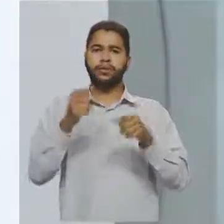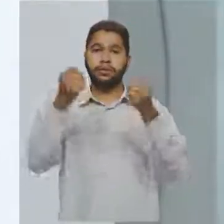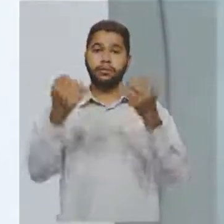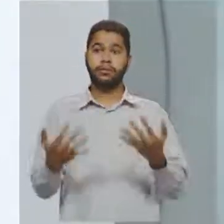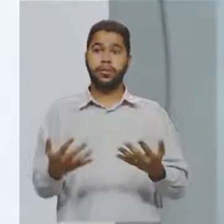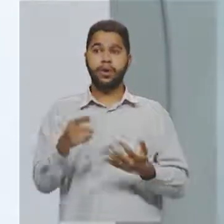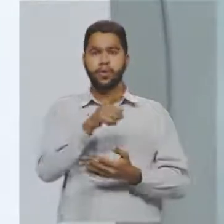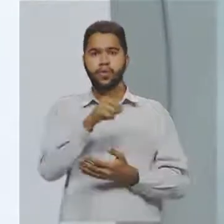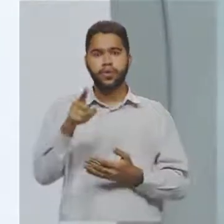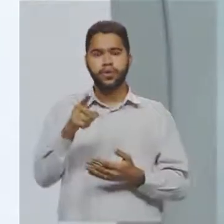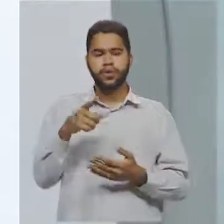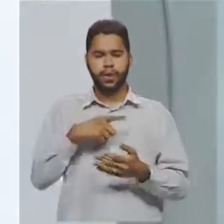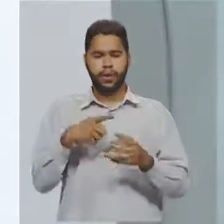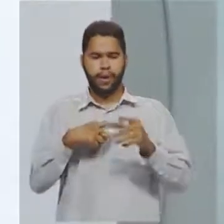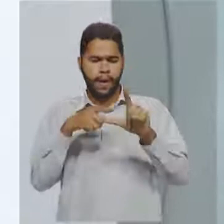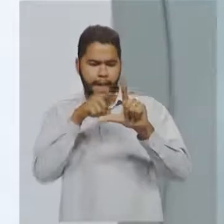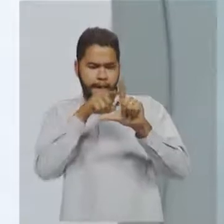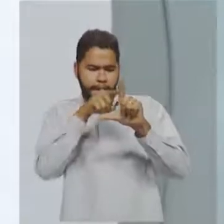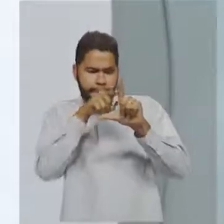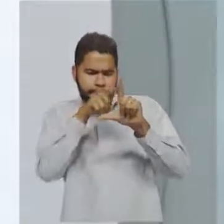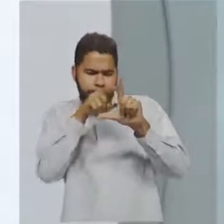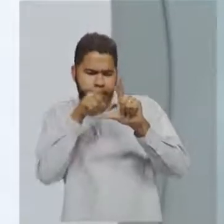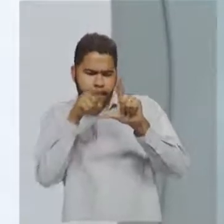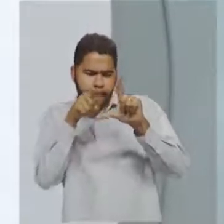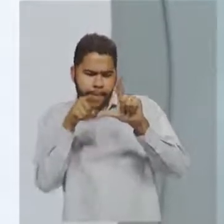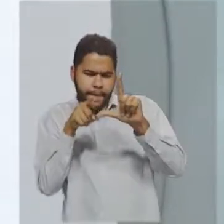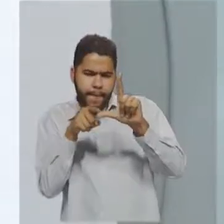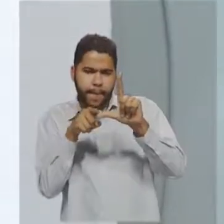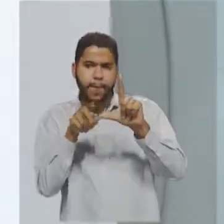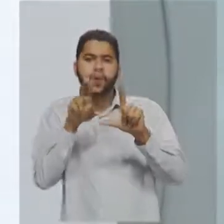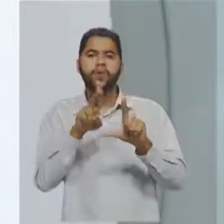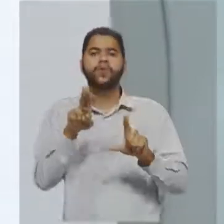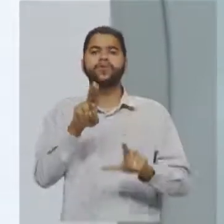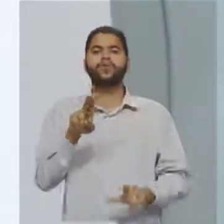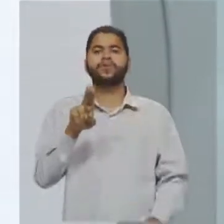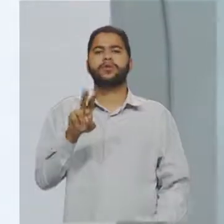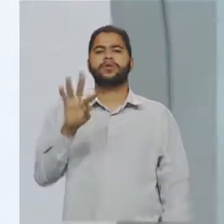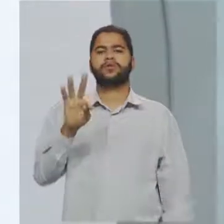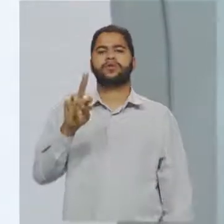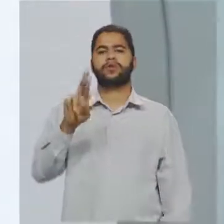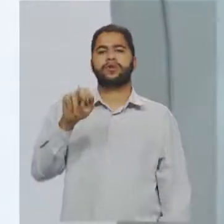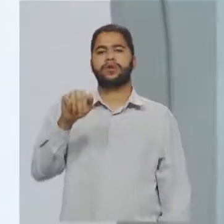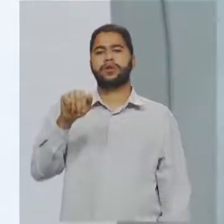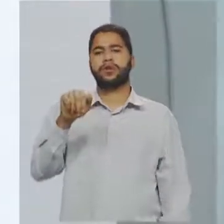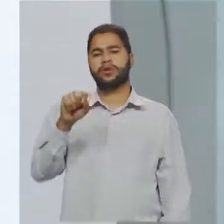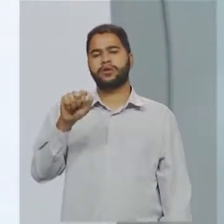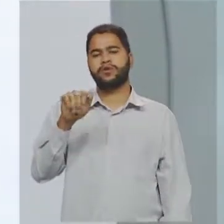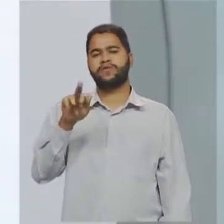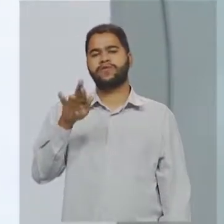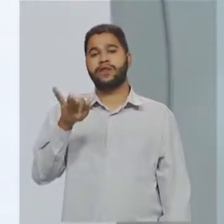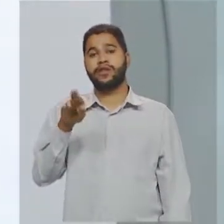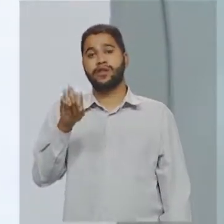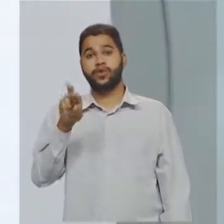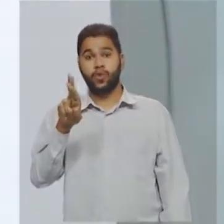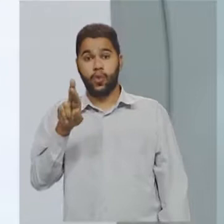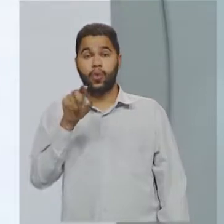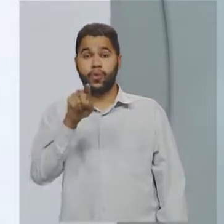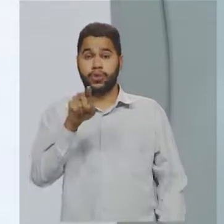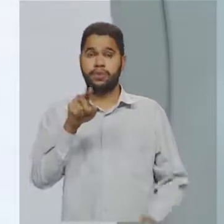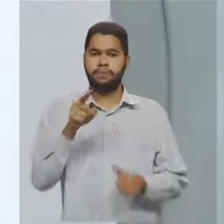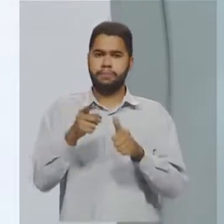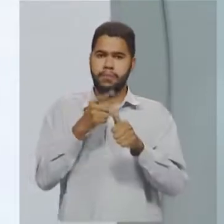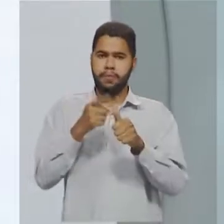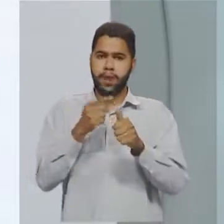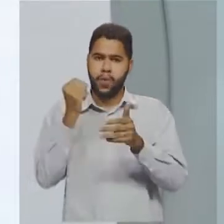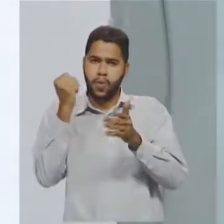você construir um ângulo, né, com o transferidor, como é que vai ser? Primeira coisa, você vai fazer o